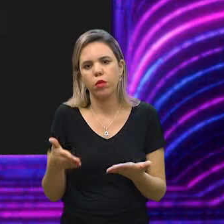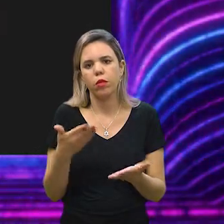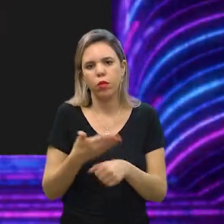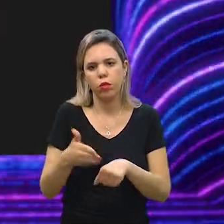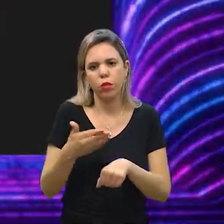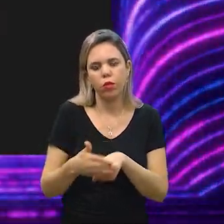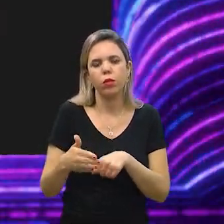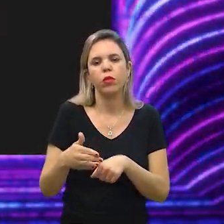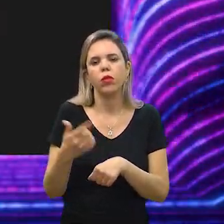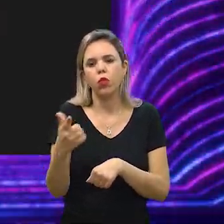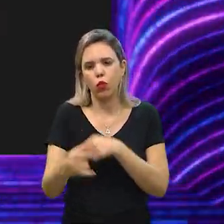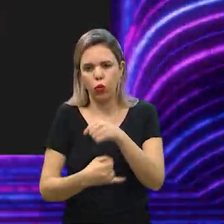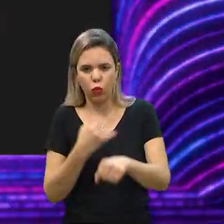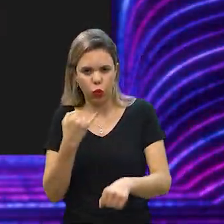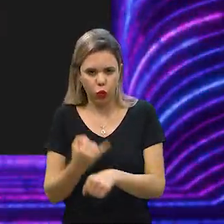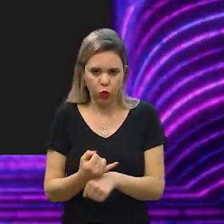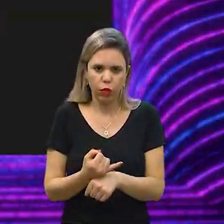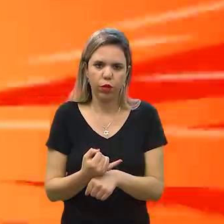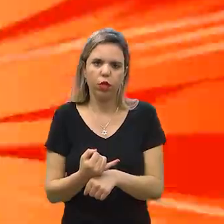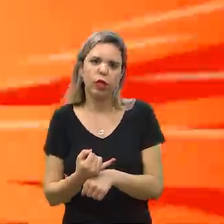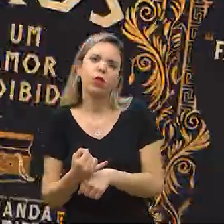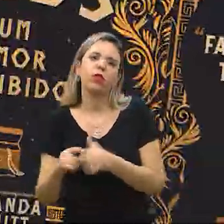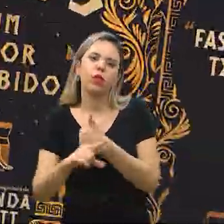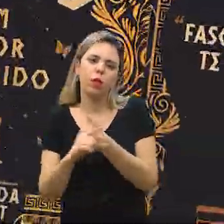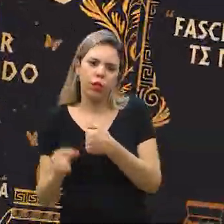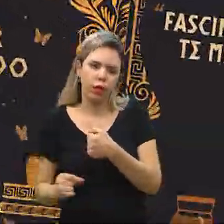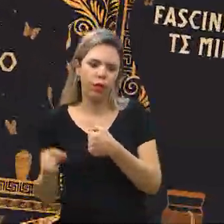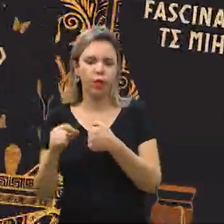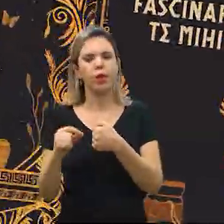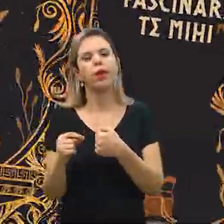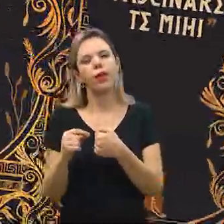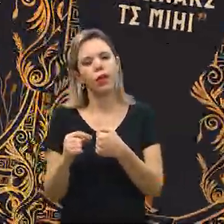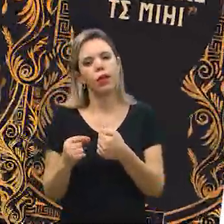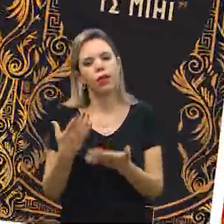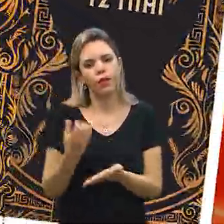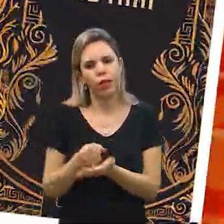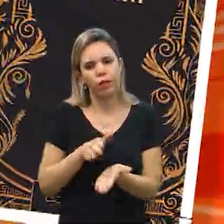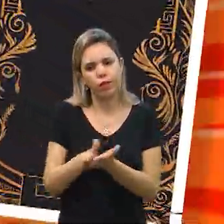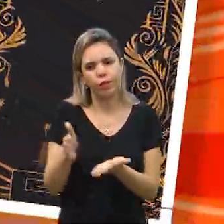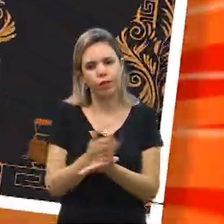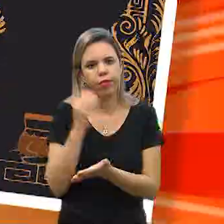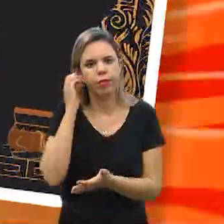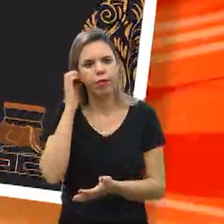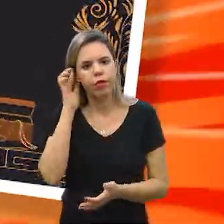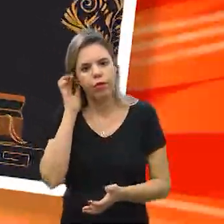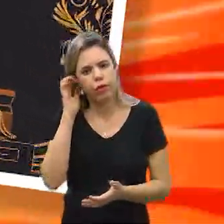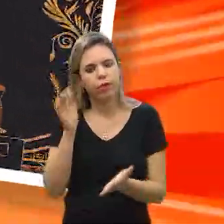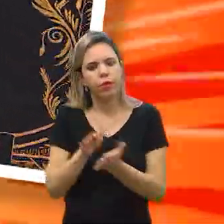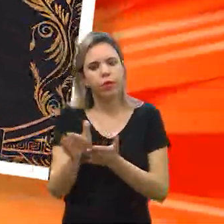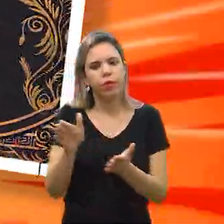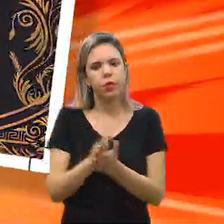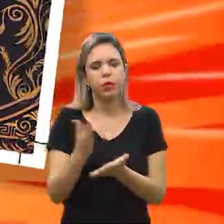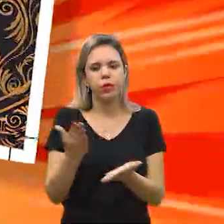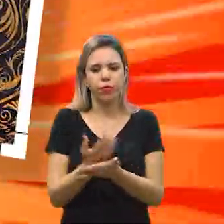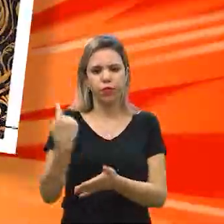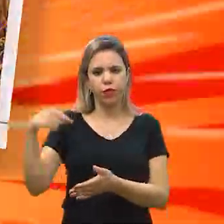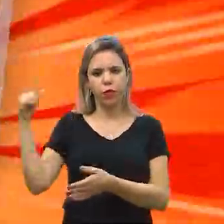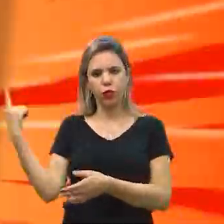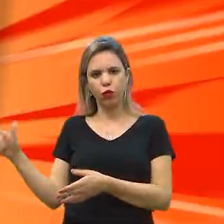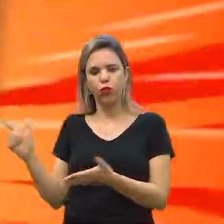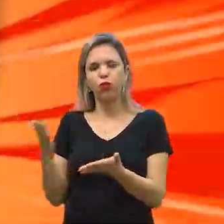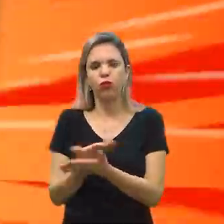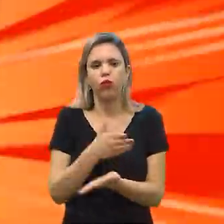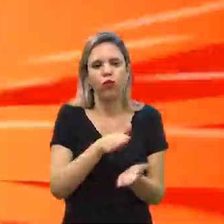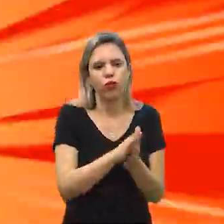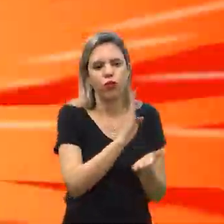publicar ele na Amazon. Foi quando que eu tive uma ideia de fazer ele físico. Eu já tinha publicado um livro físico antes,